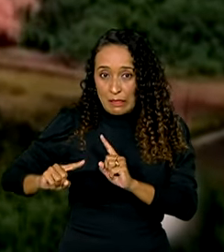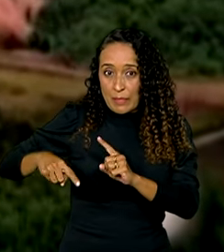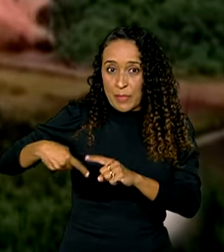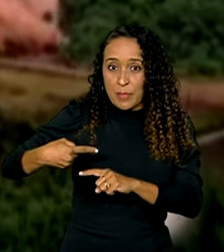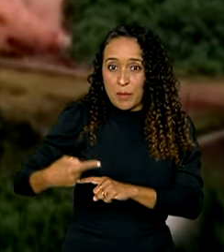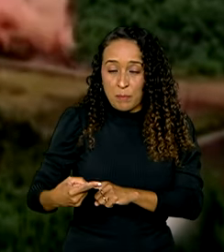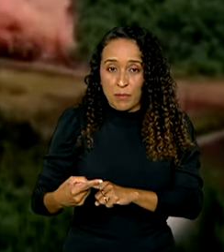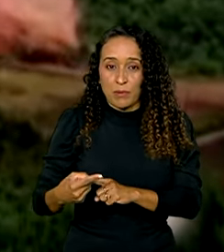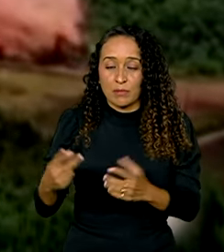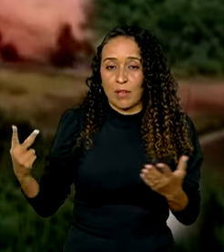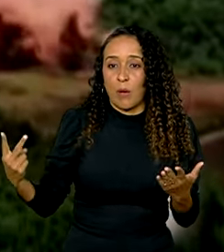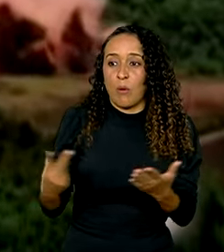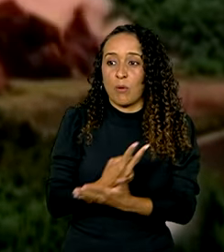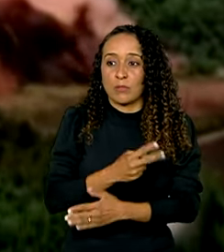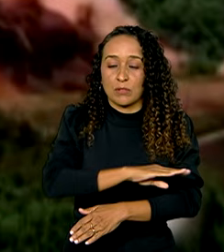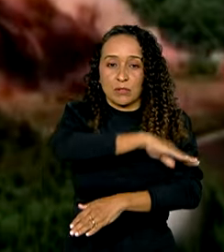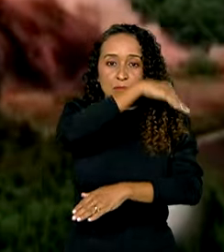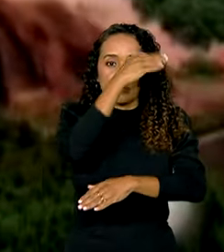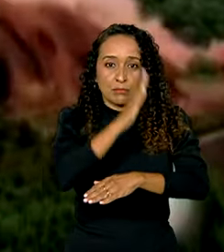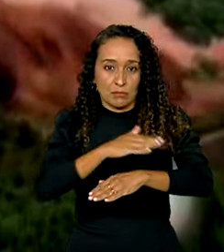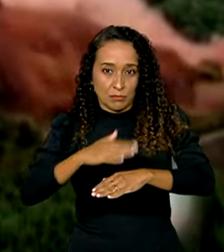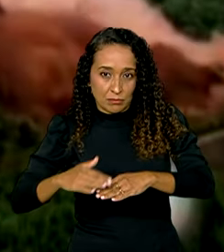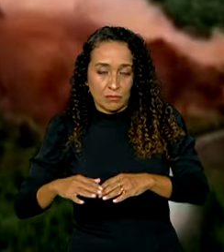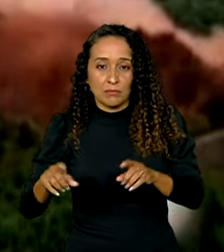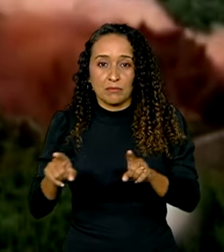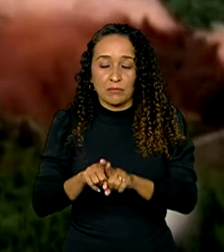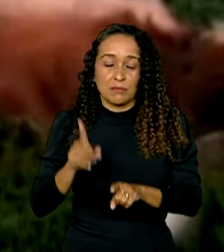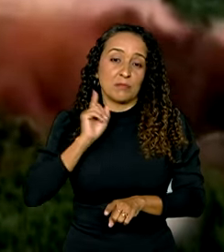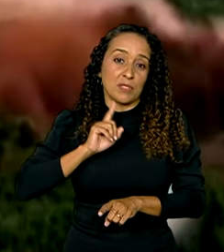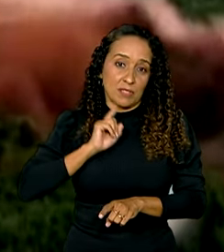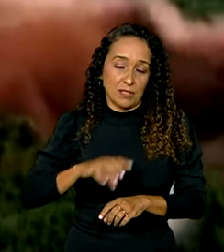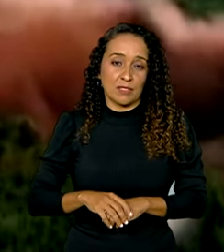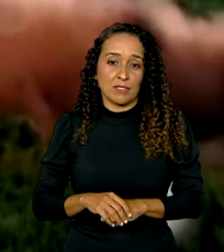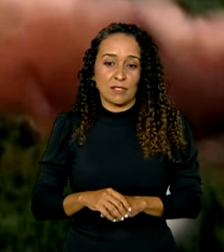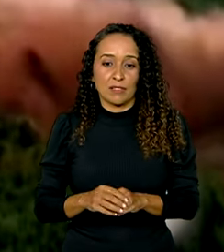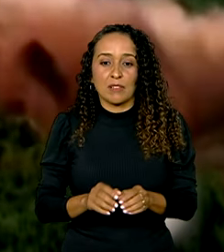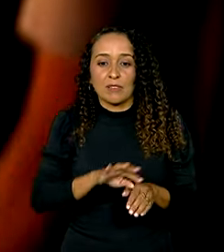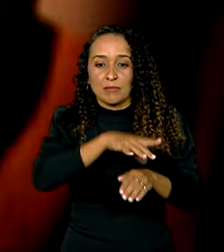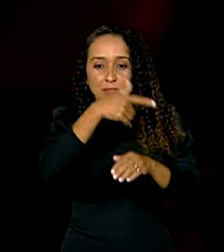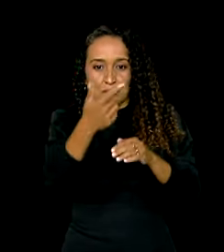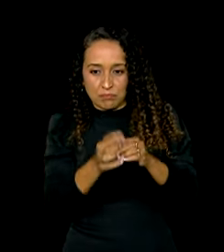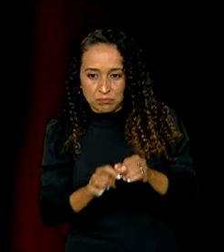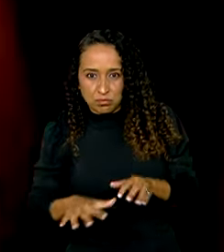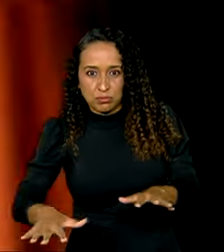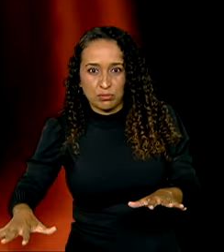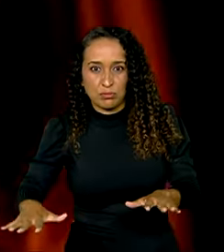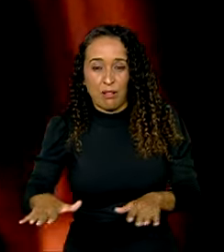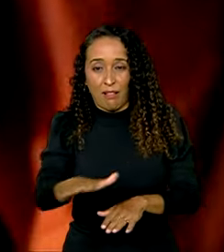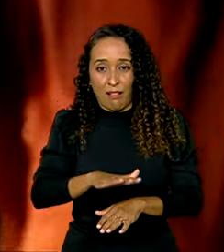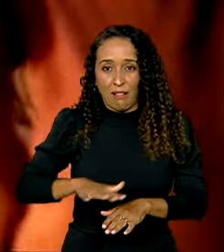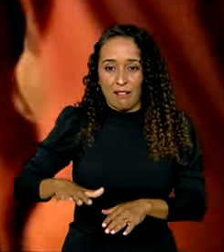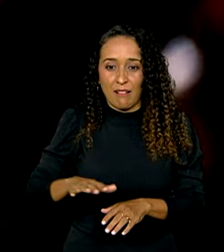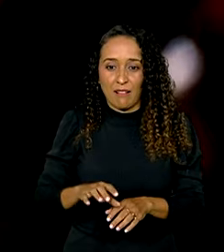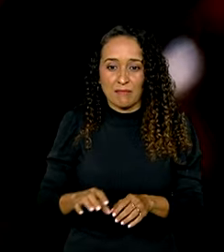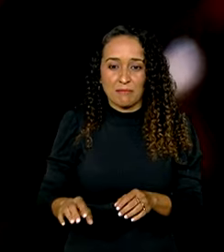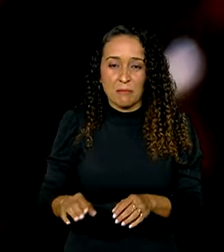o trágico acidente em Brumadinho, Minas Gerais. O rompimento da barragem no município